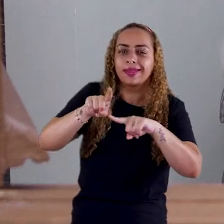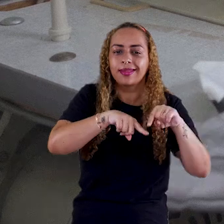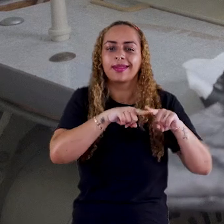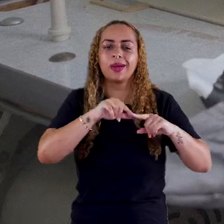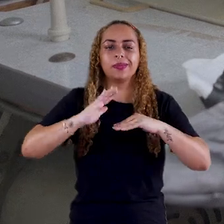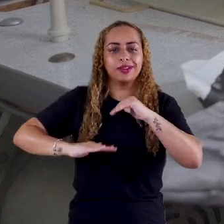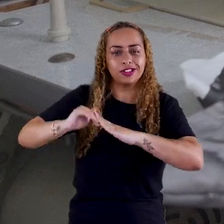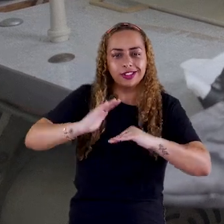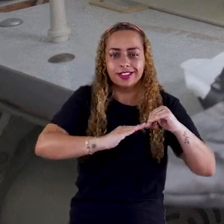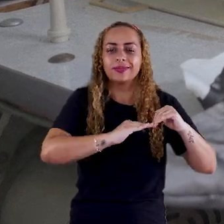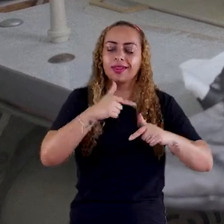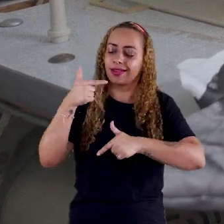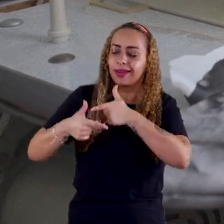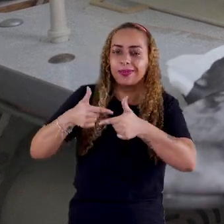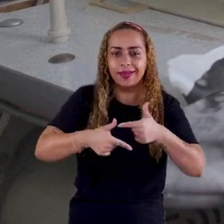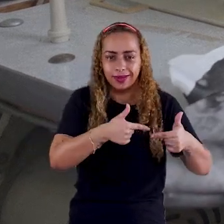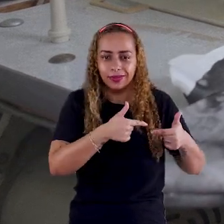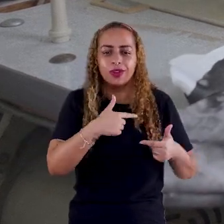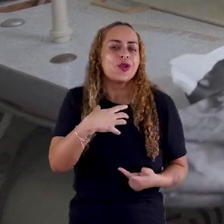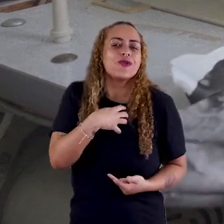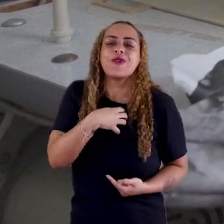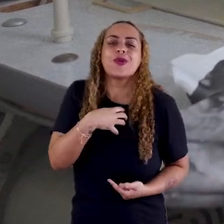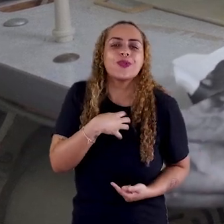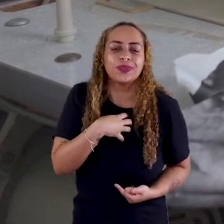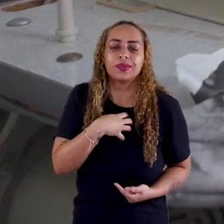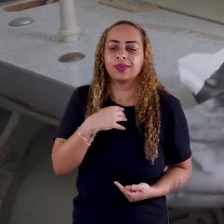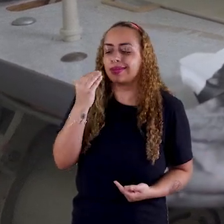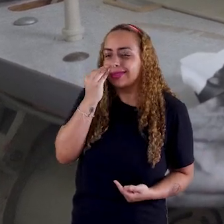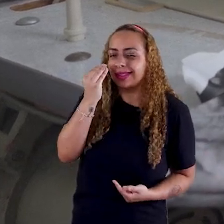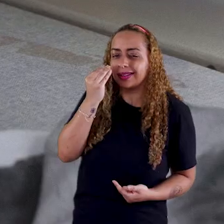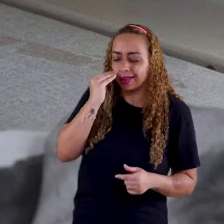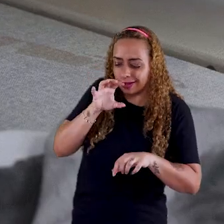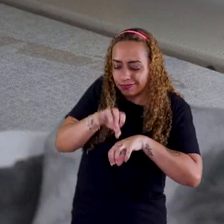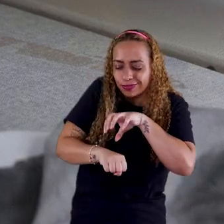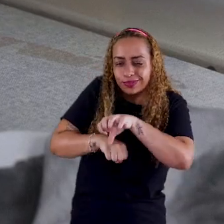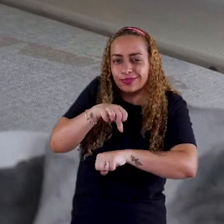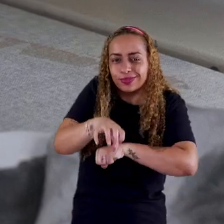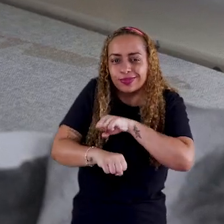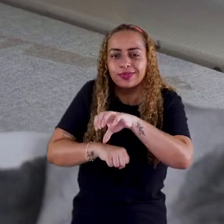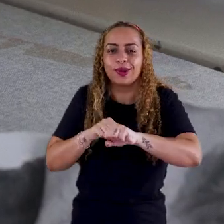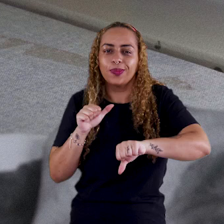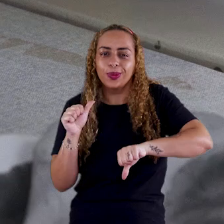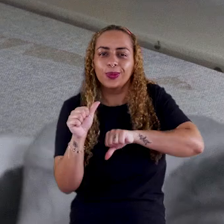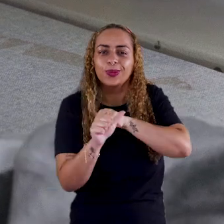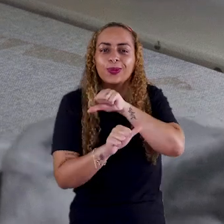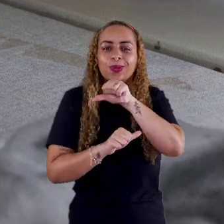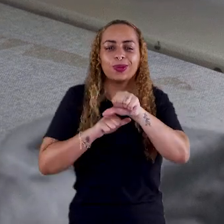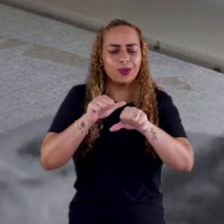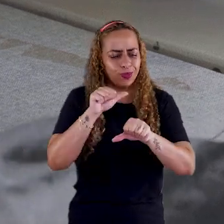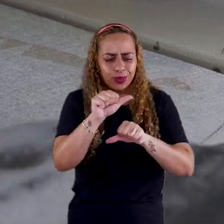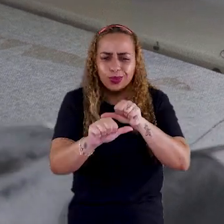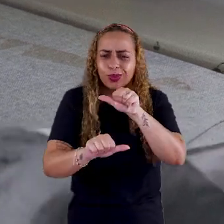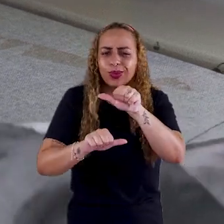assim. De alguma maneira, acabo buscando isso, assim, essas mudanças da matéria, até esse ponto que